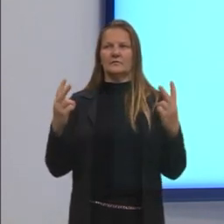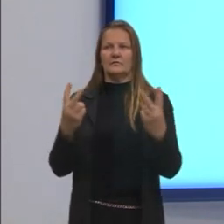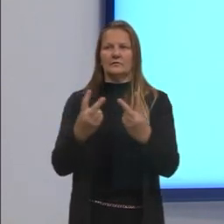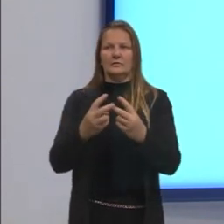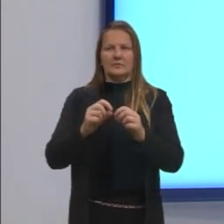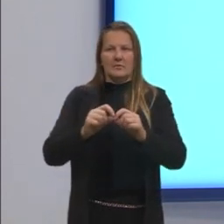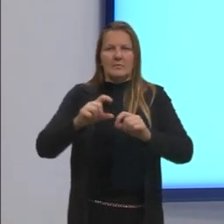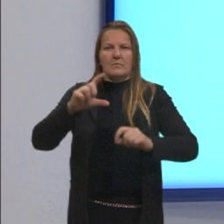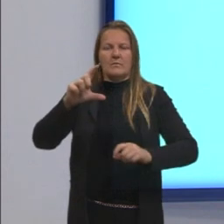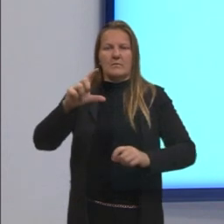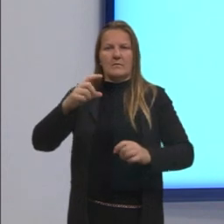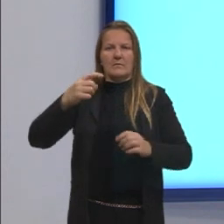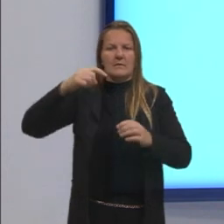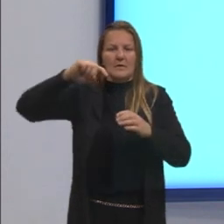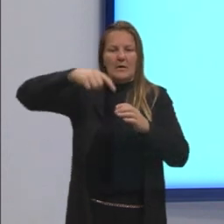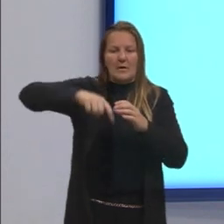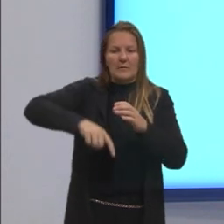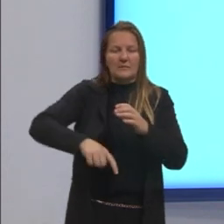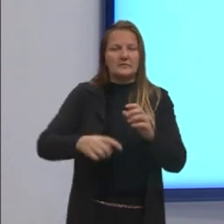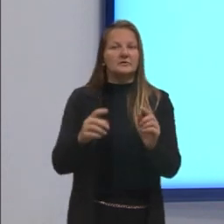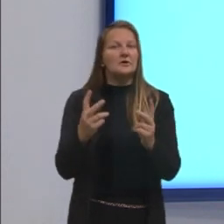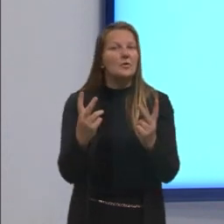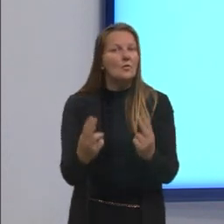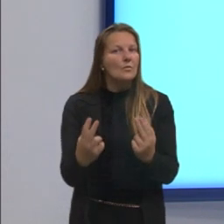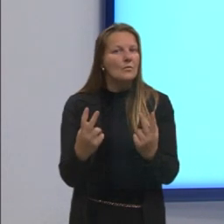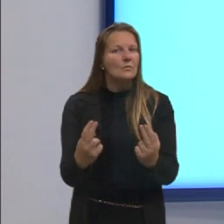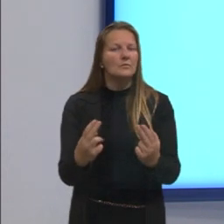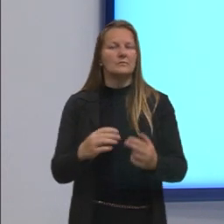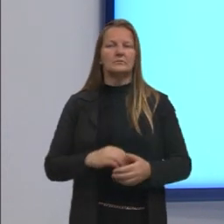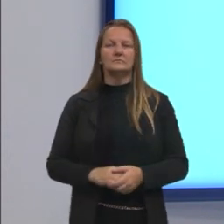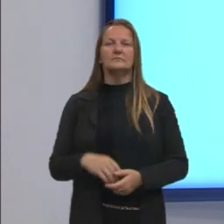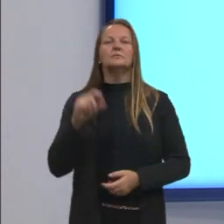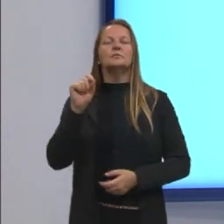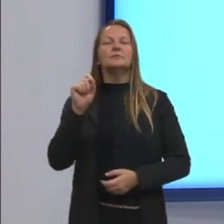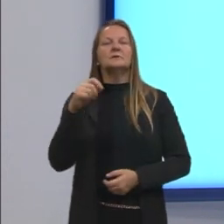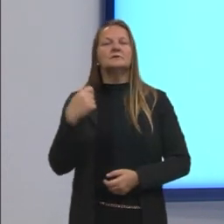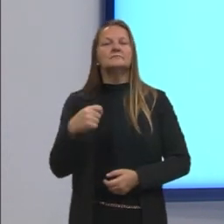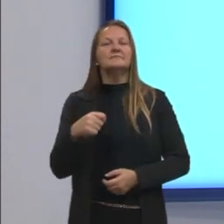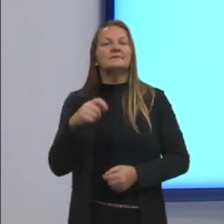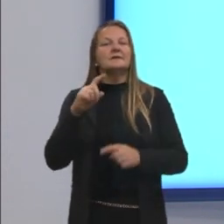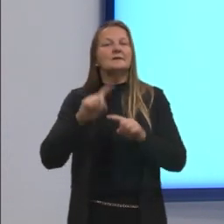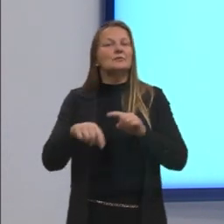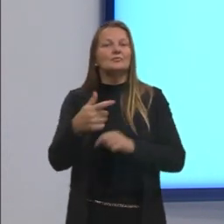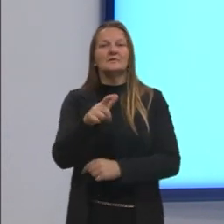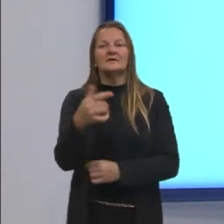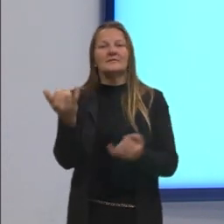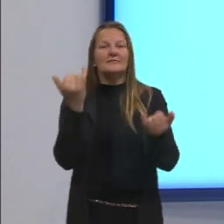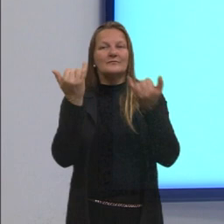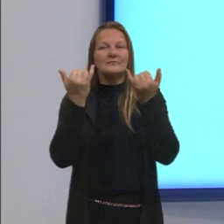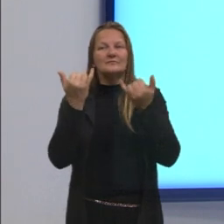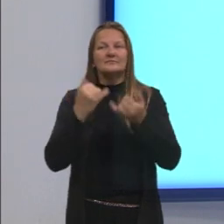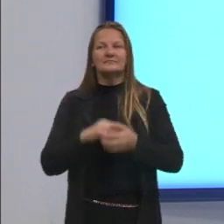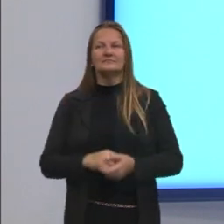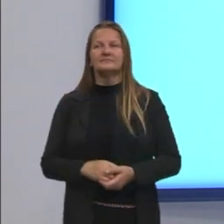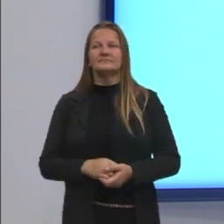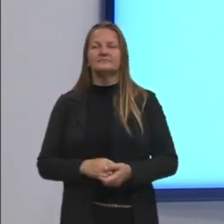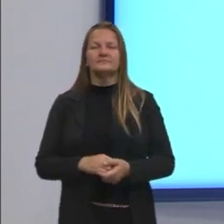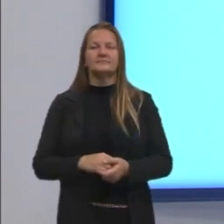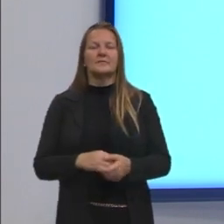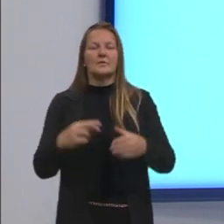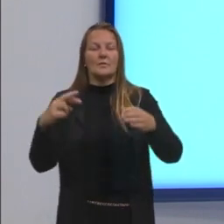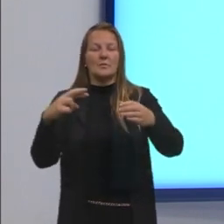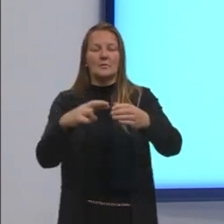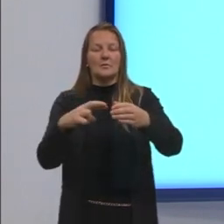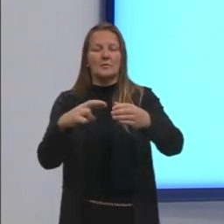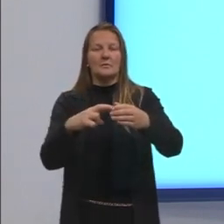mas a profundidade tem que ficar mesmo o que que nós não temos ali o raio né